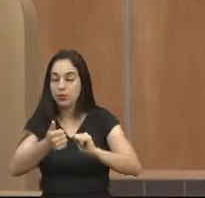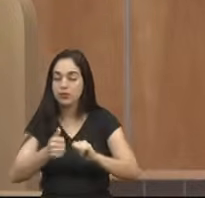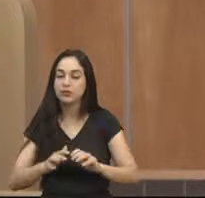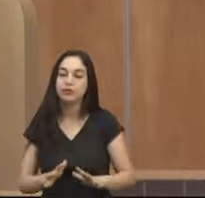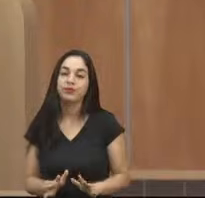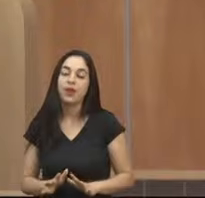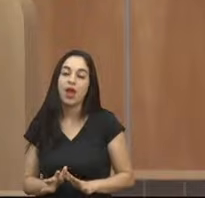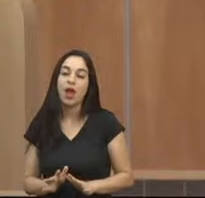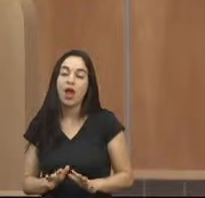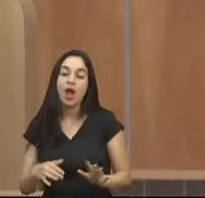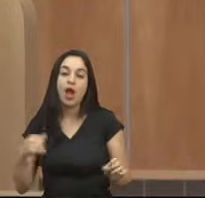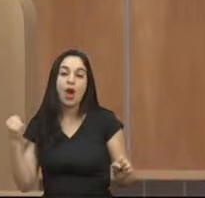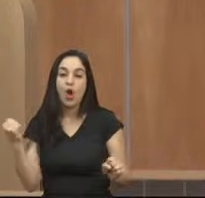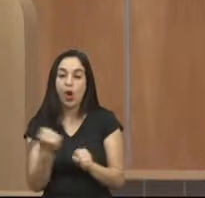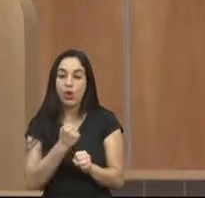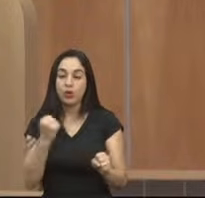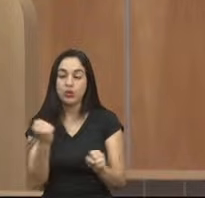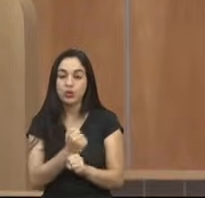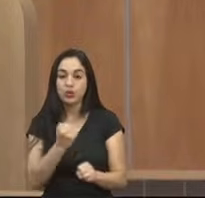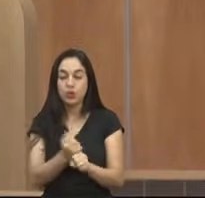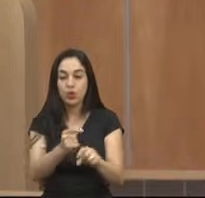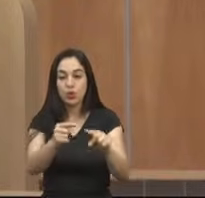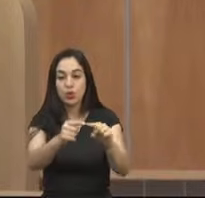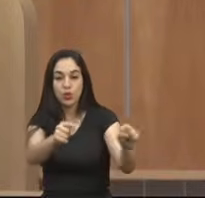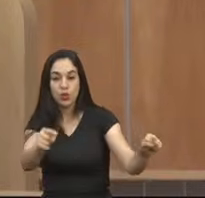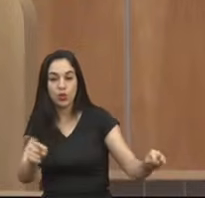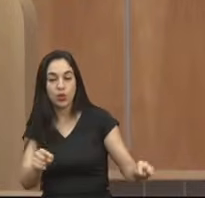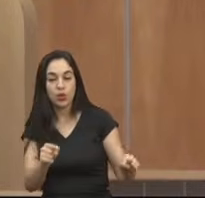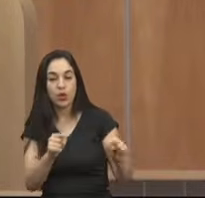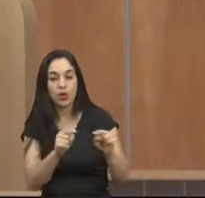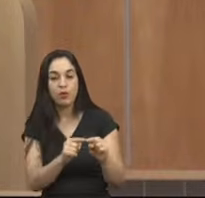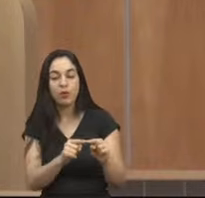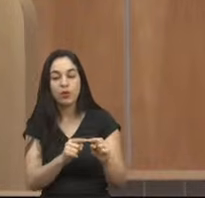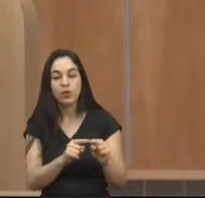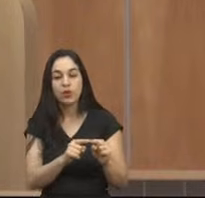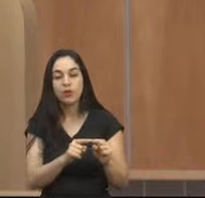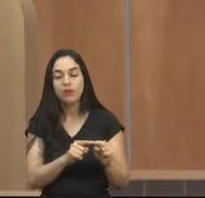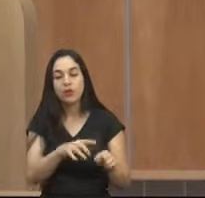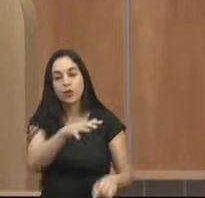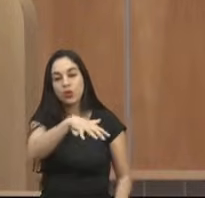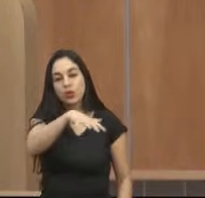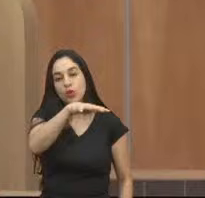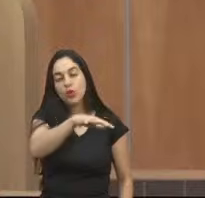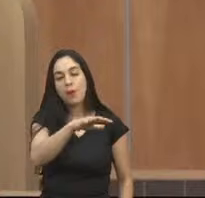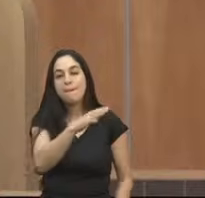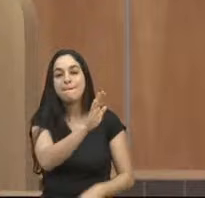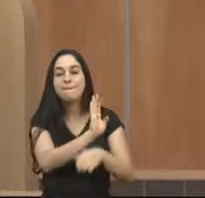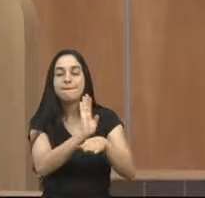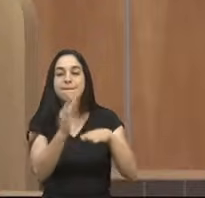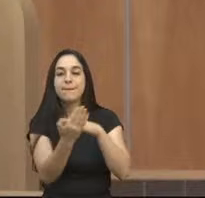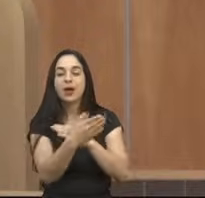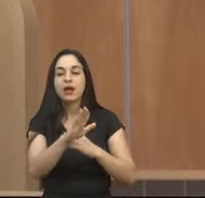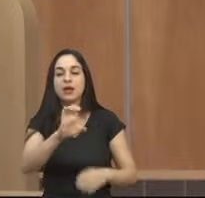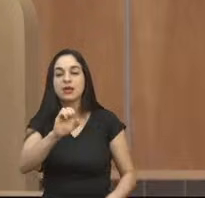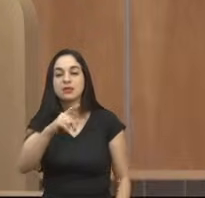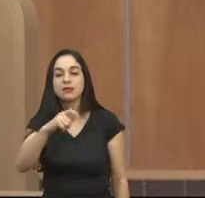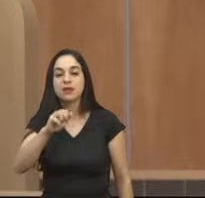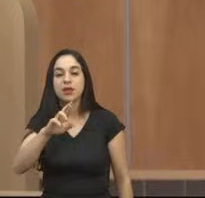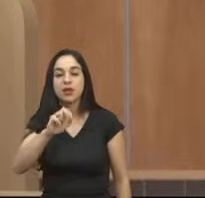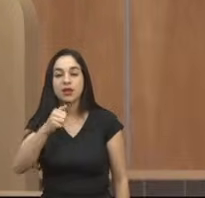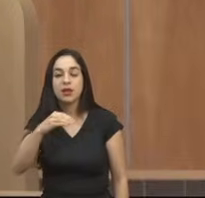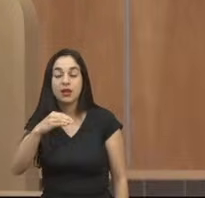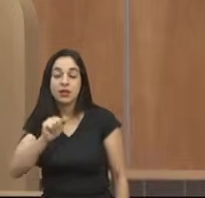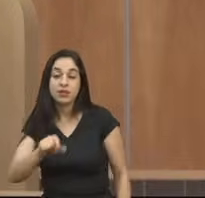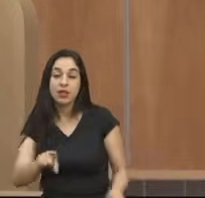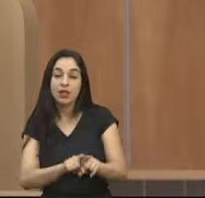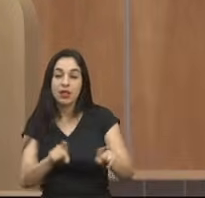A construção do campo na Zona Oeste, na região oeste da cidade, lá do Esperança, e a reforma da pista de skate. Eu que trouxe a